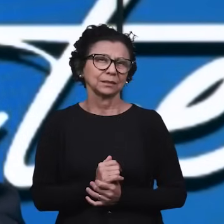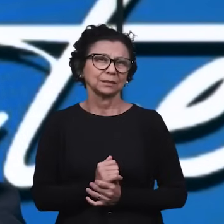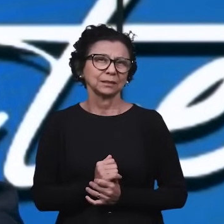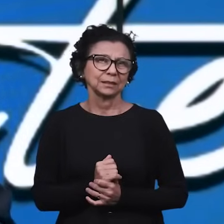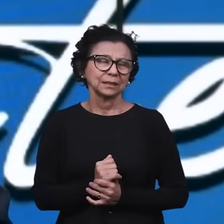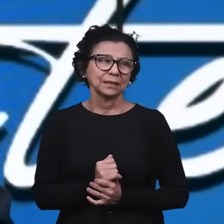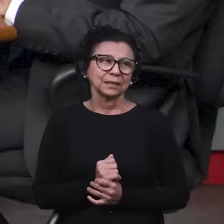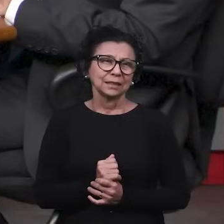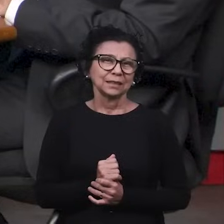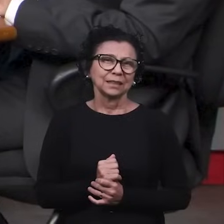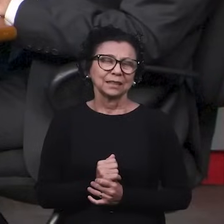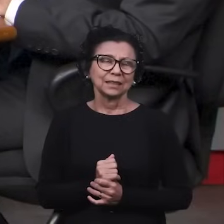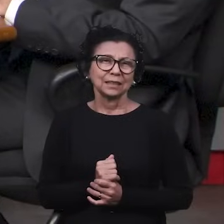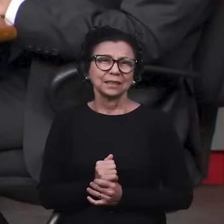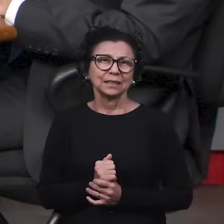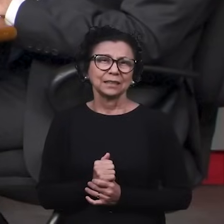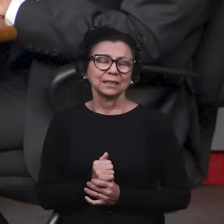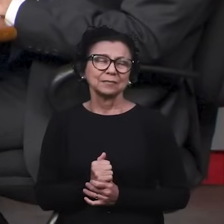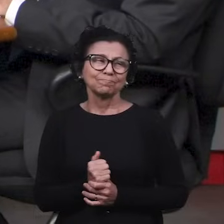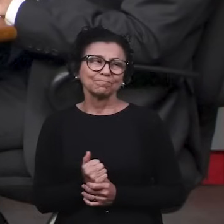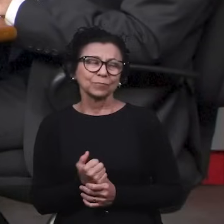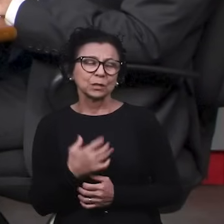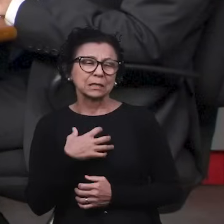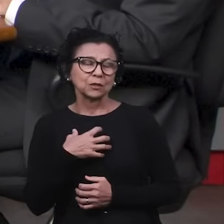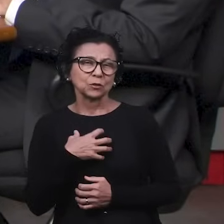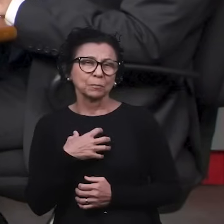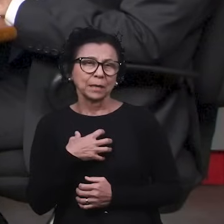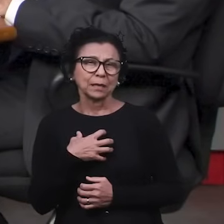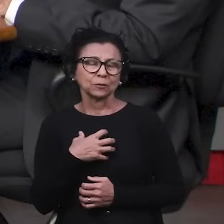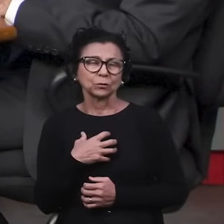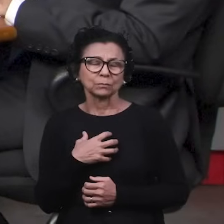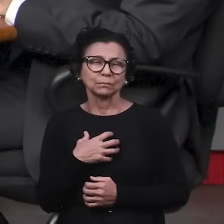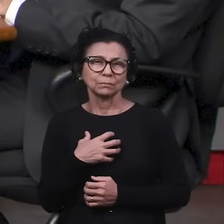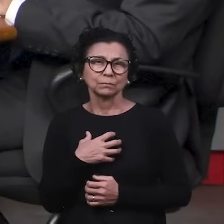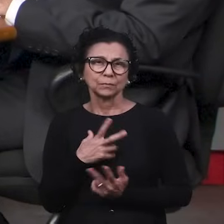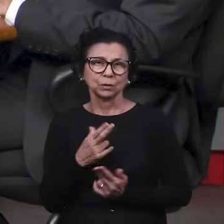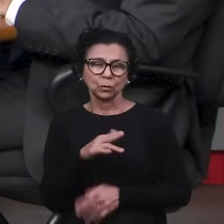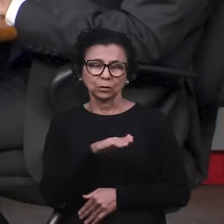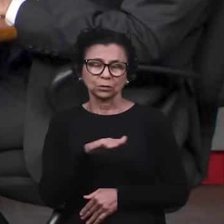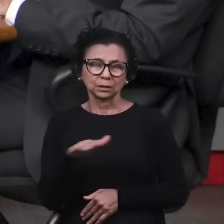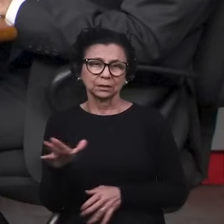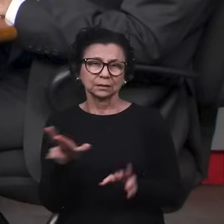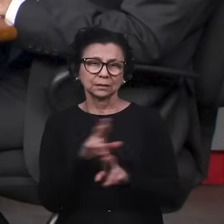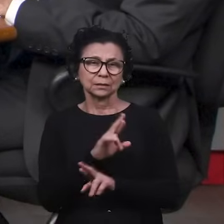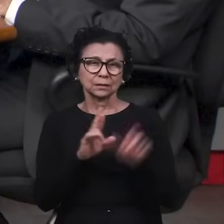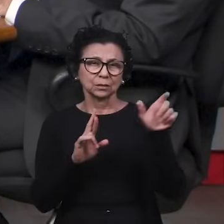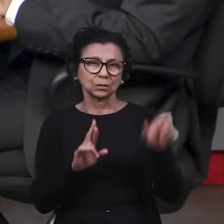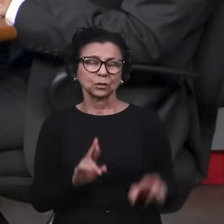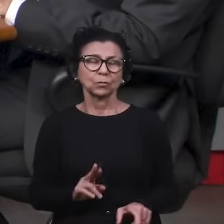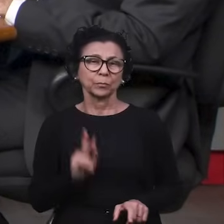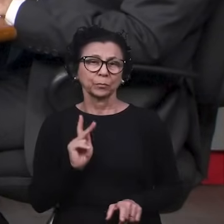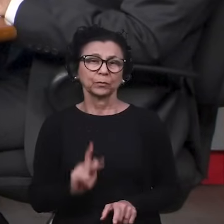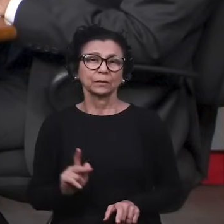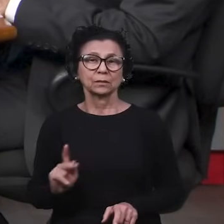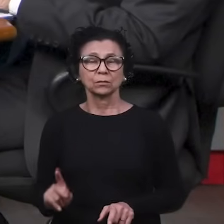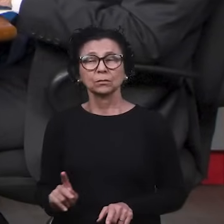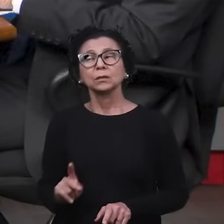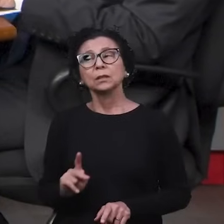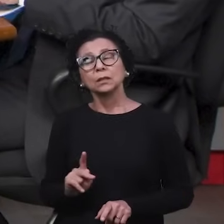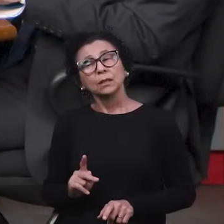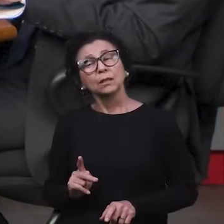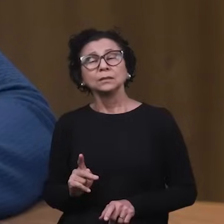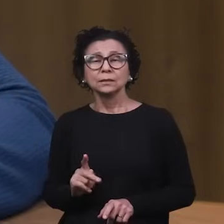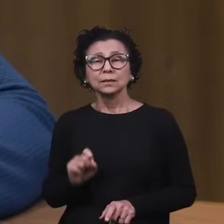expectativa com relação à professora? Eu entendo que sim, pastor. Mas no caso assim dos adolescentes, o